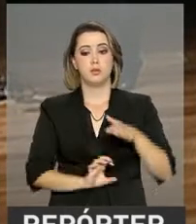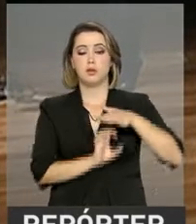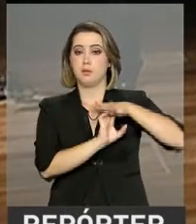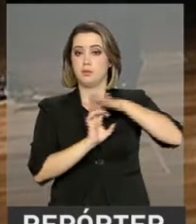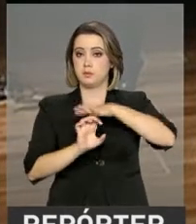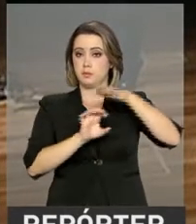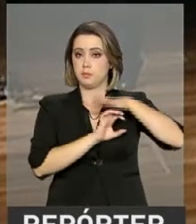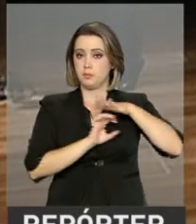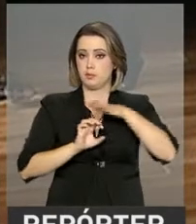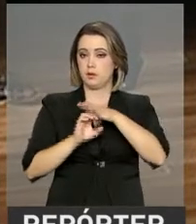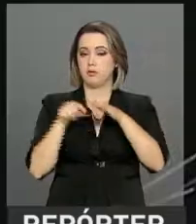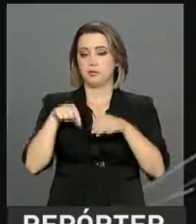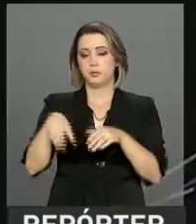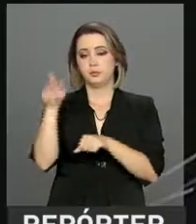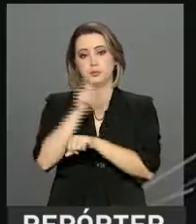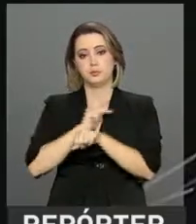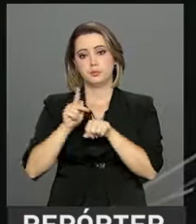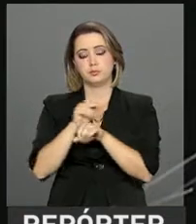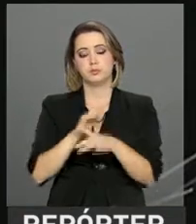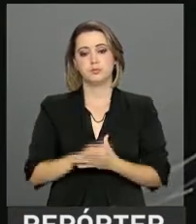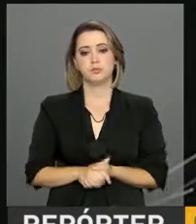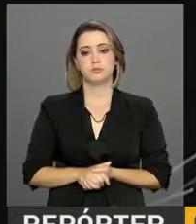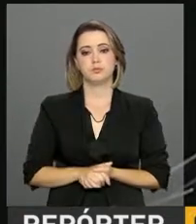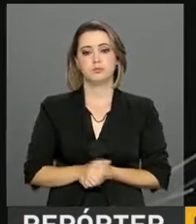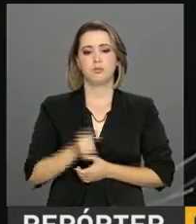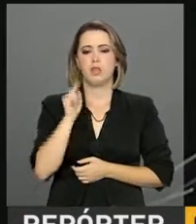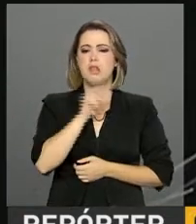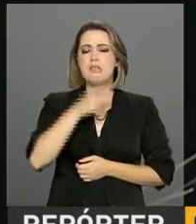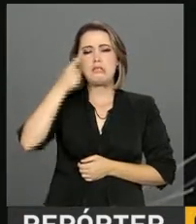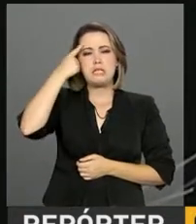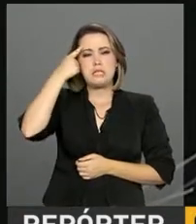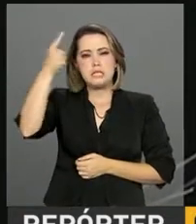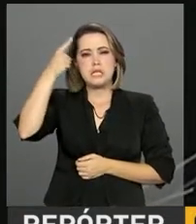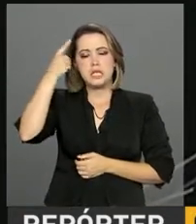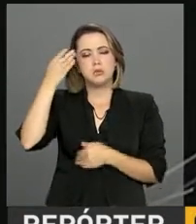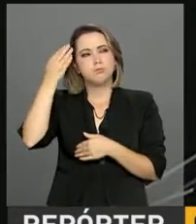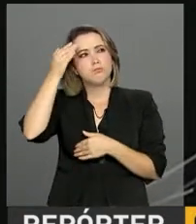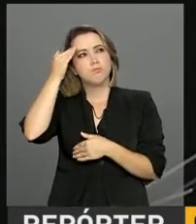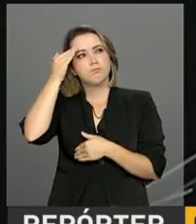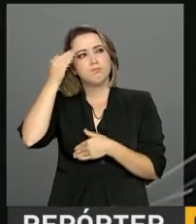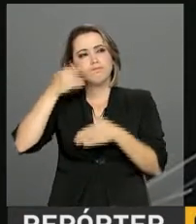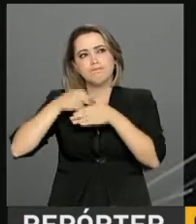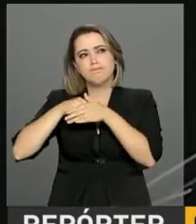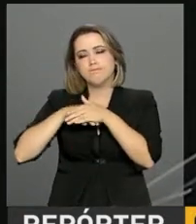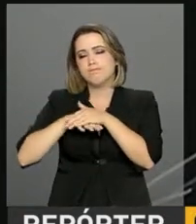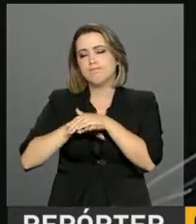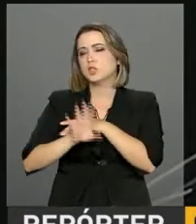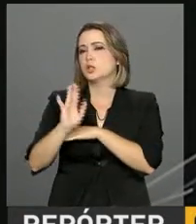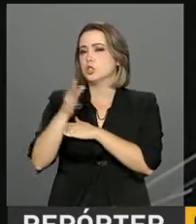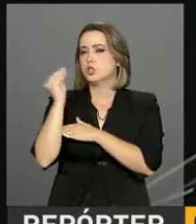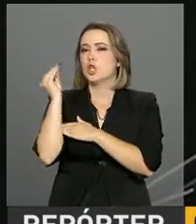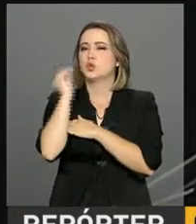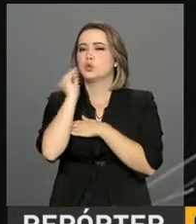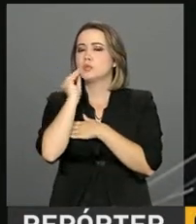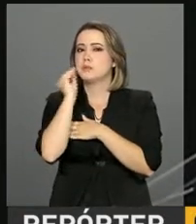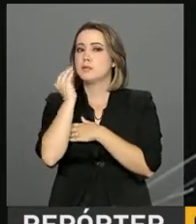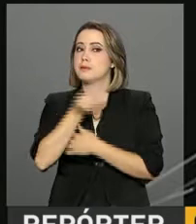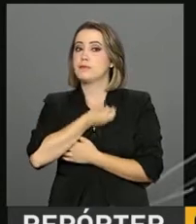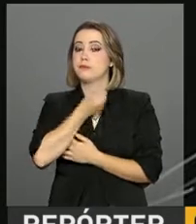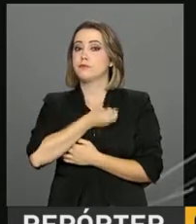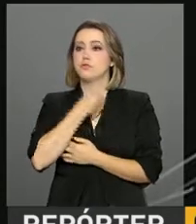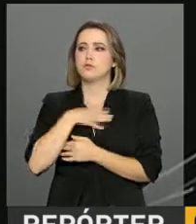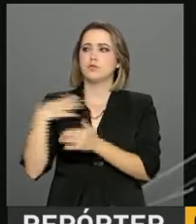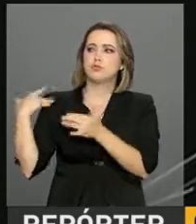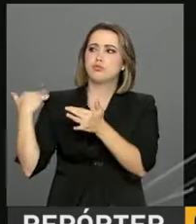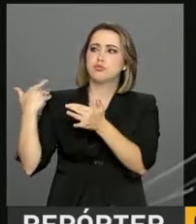e pequenas empresas do país. Esta inteligência guardada de uma experiência vivida. E